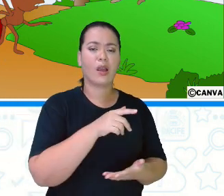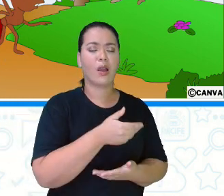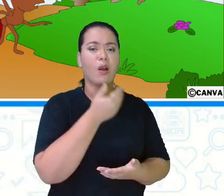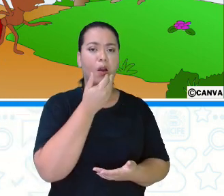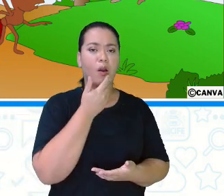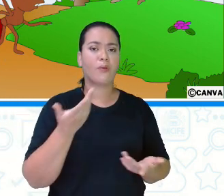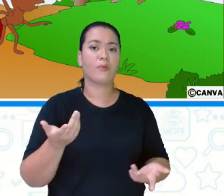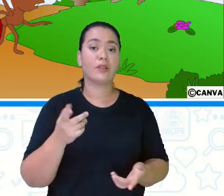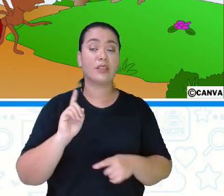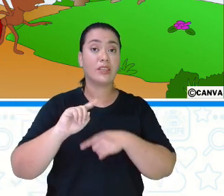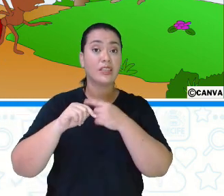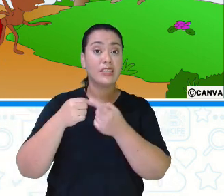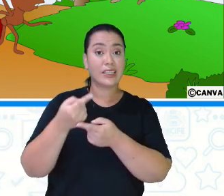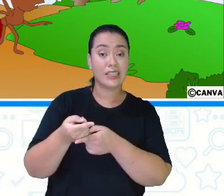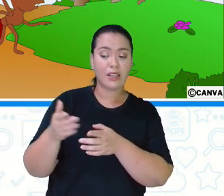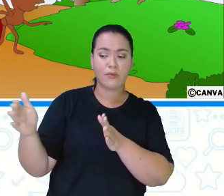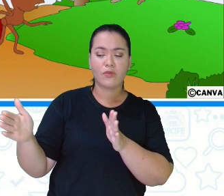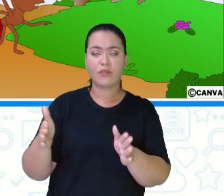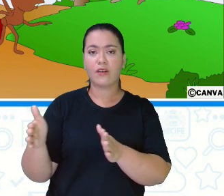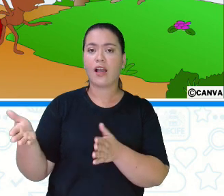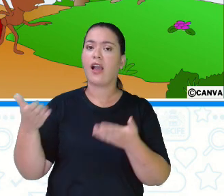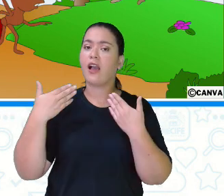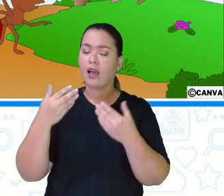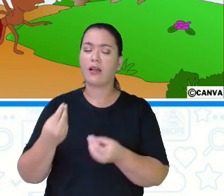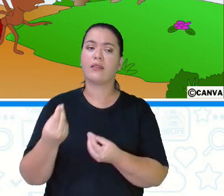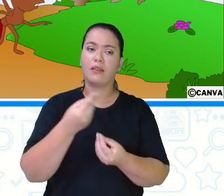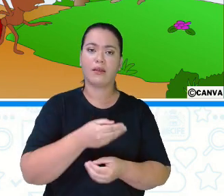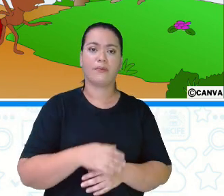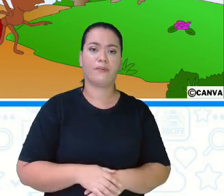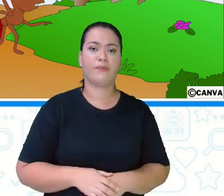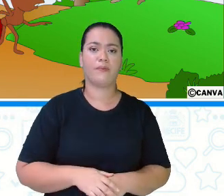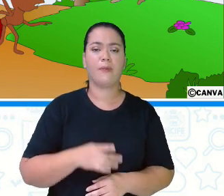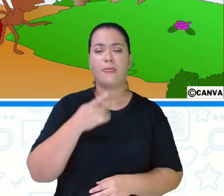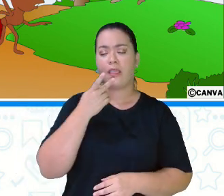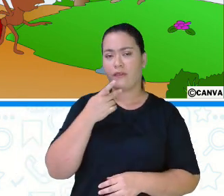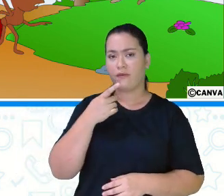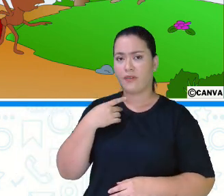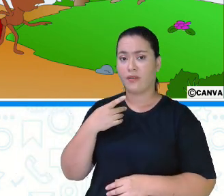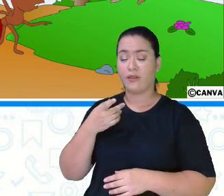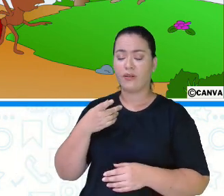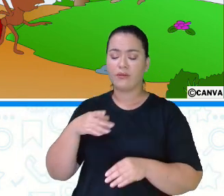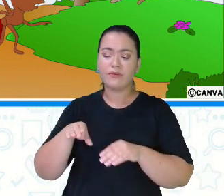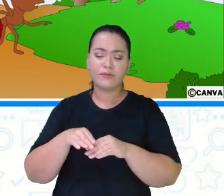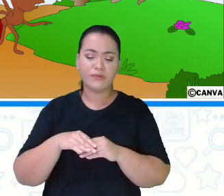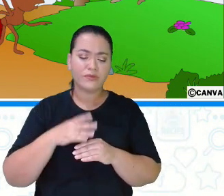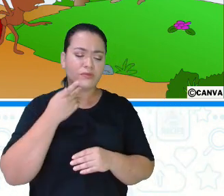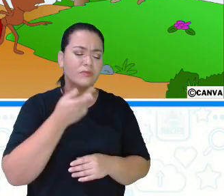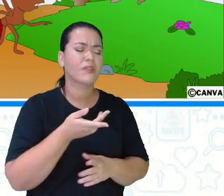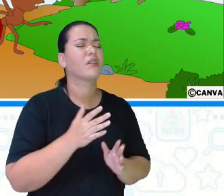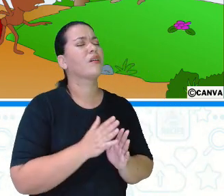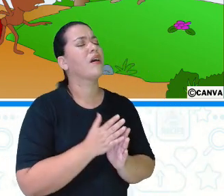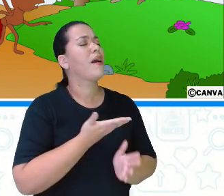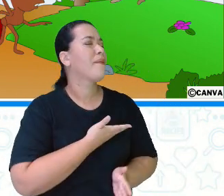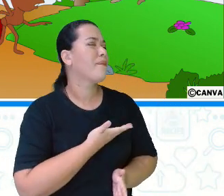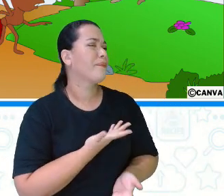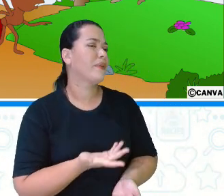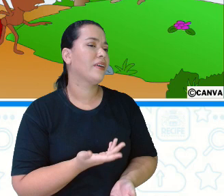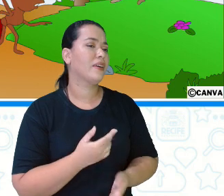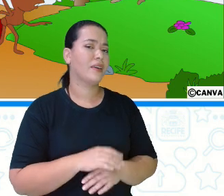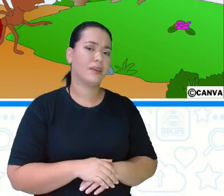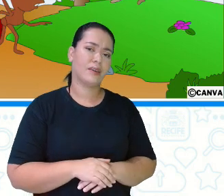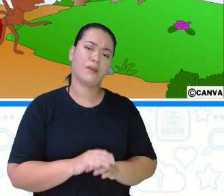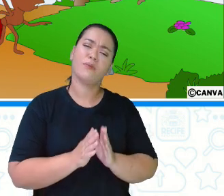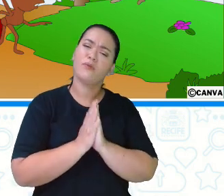até voltar o aceso estio. Amiga, diz a cigarra, prometo a fé de